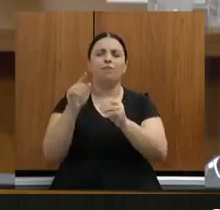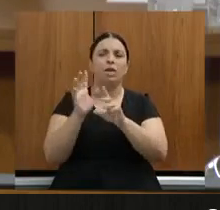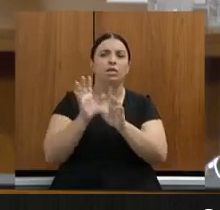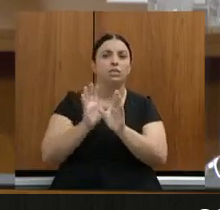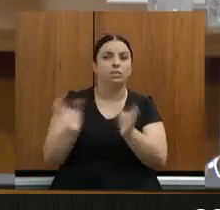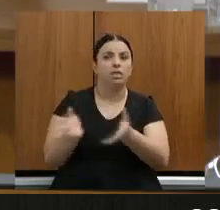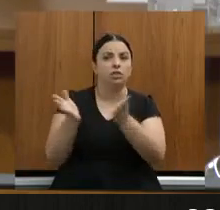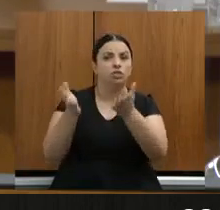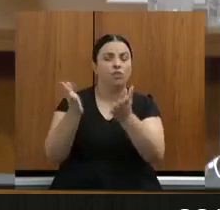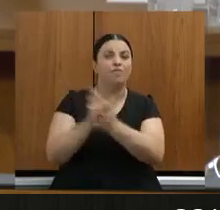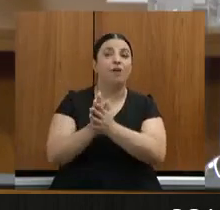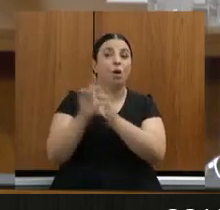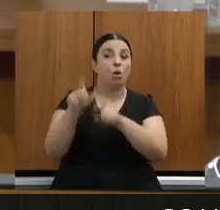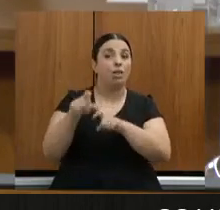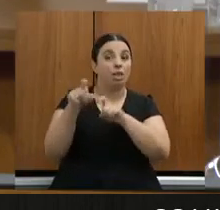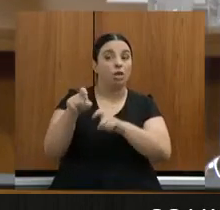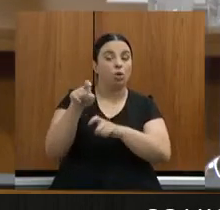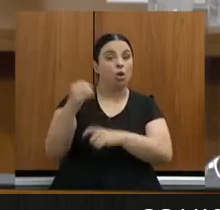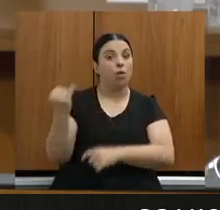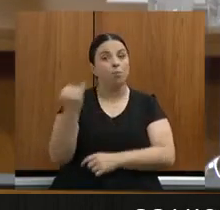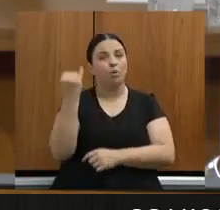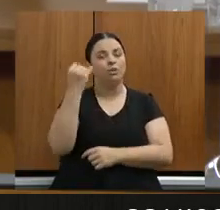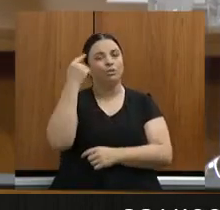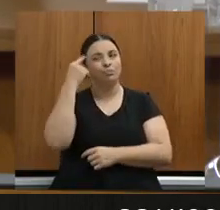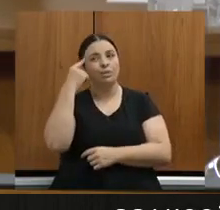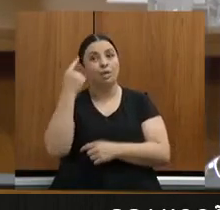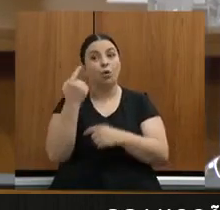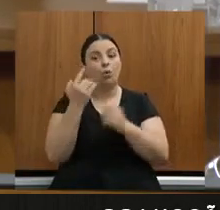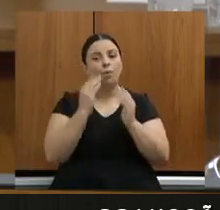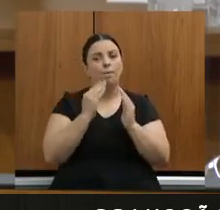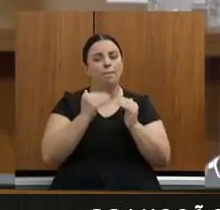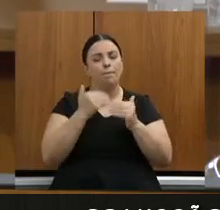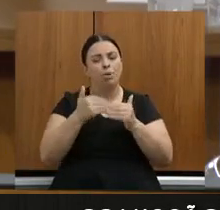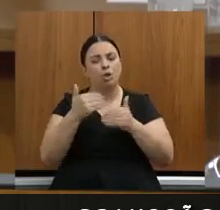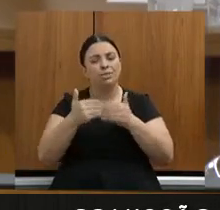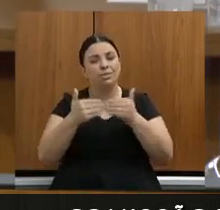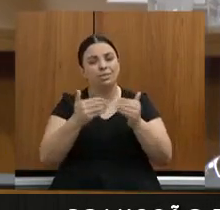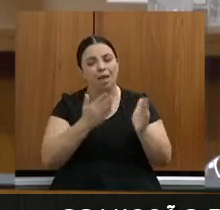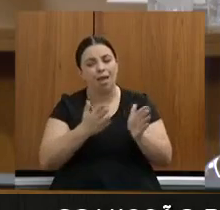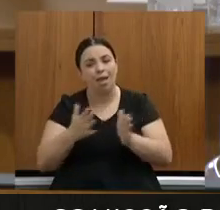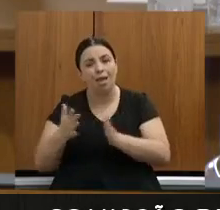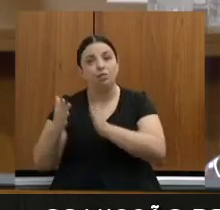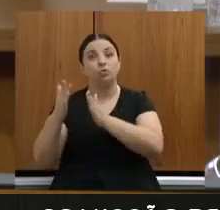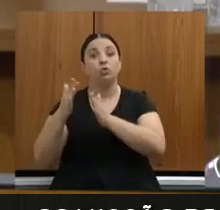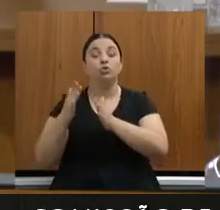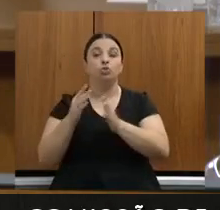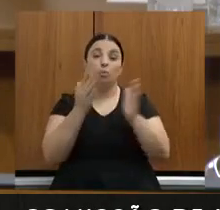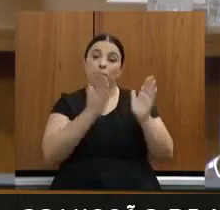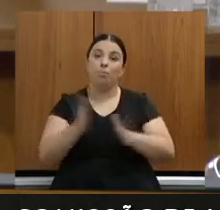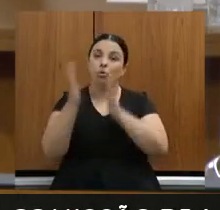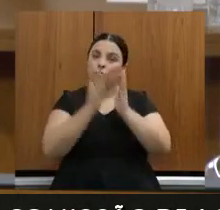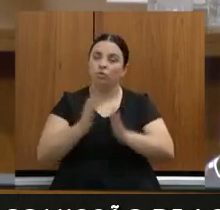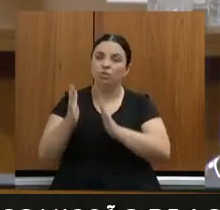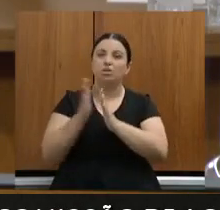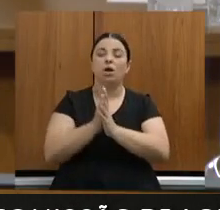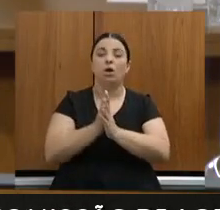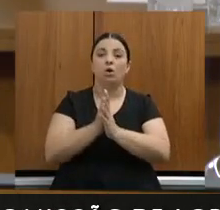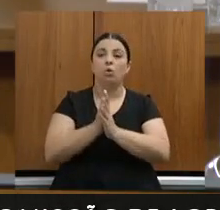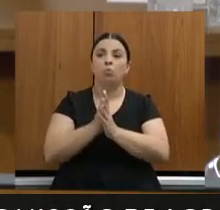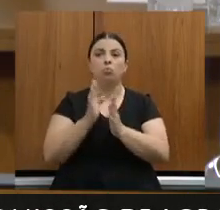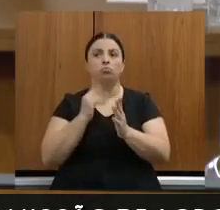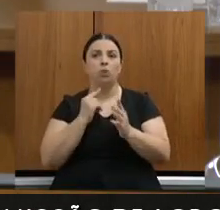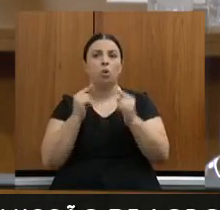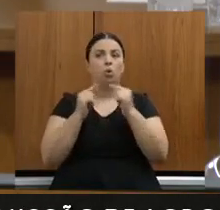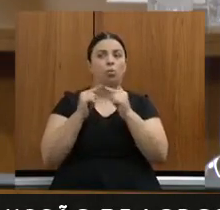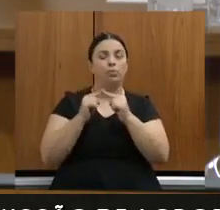Estado a importância de se pensar nos processos produtivos no âmbito das sub-bacias hidrográficas é